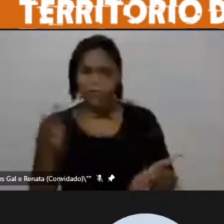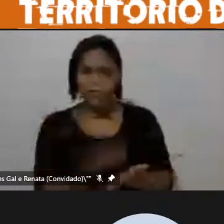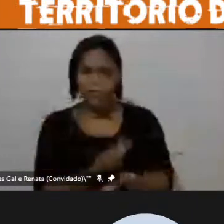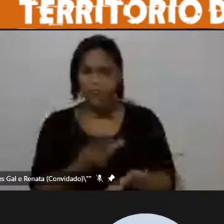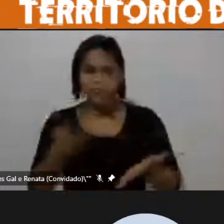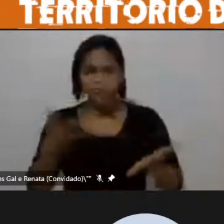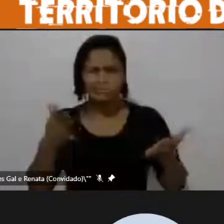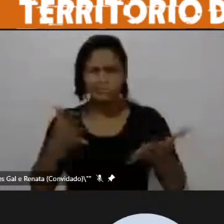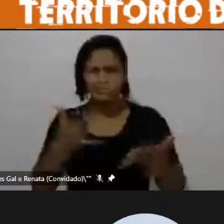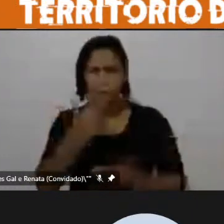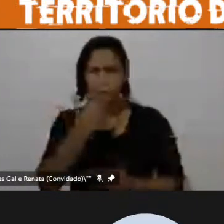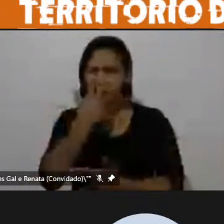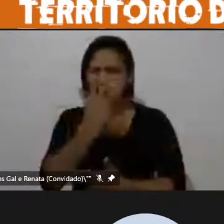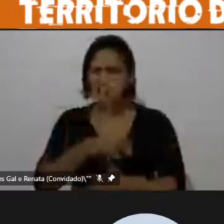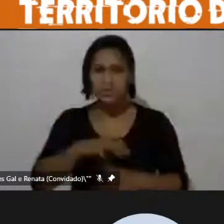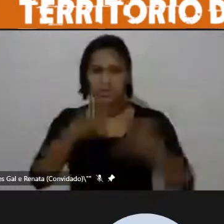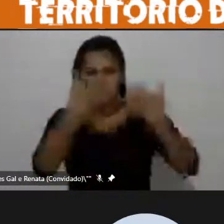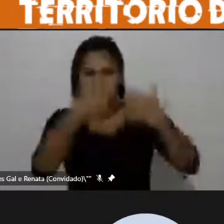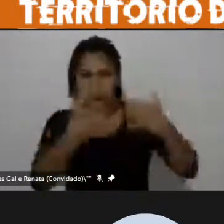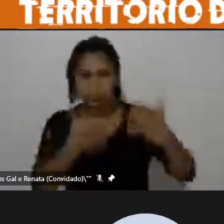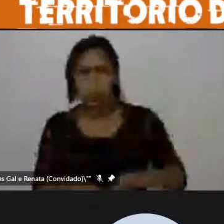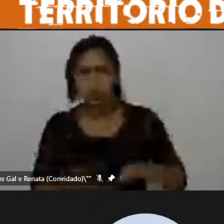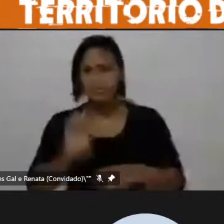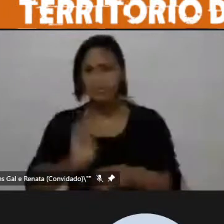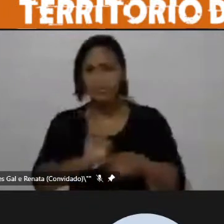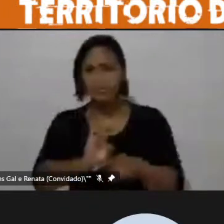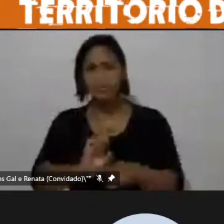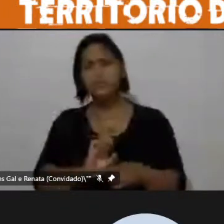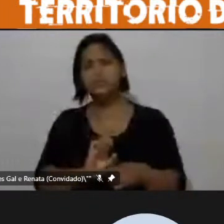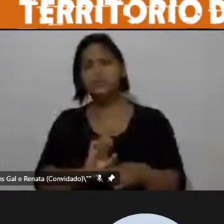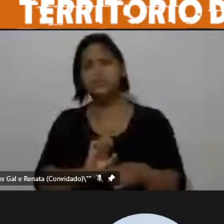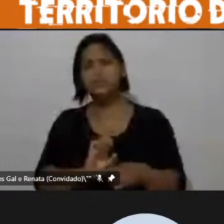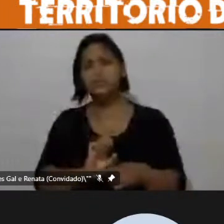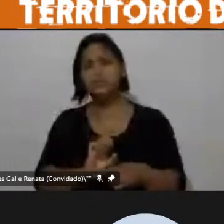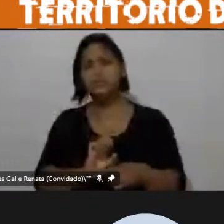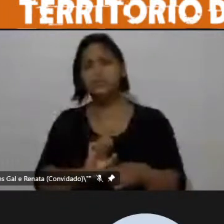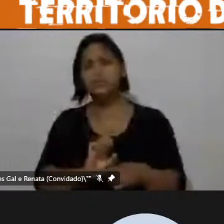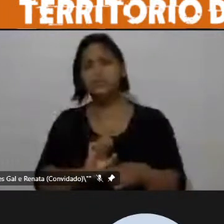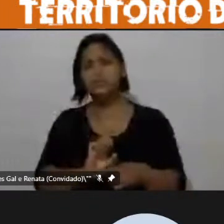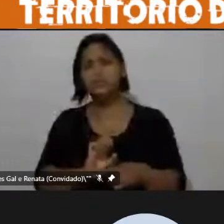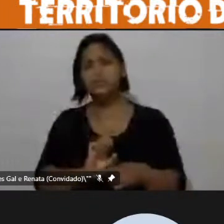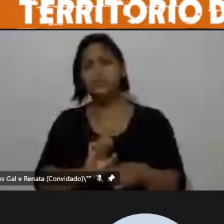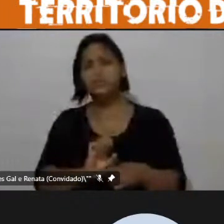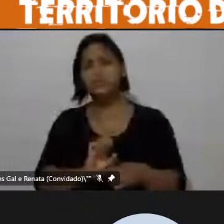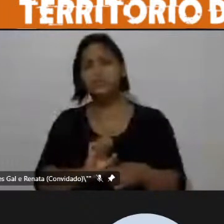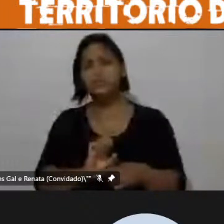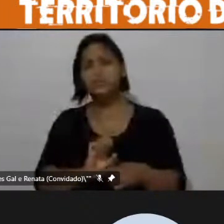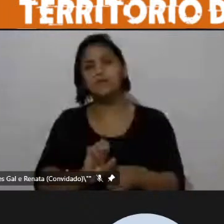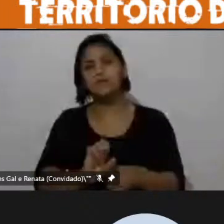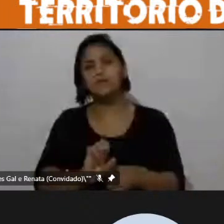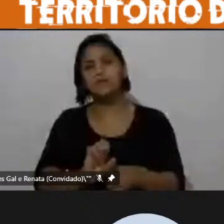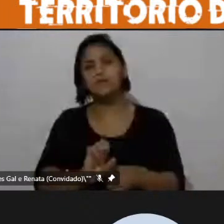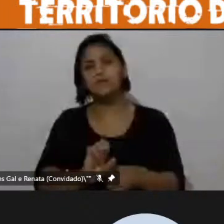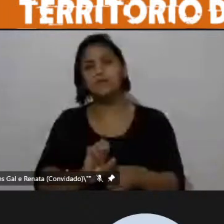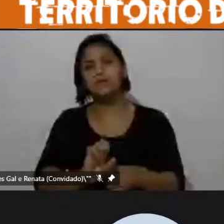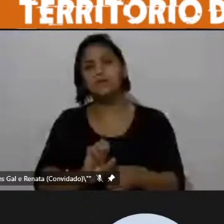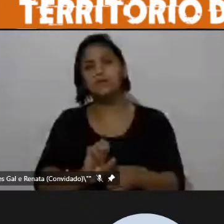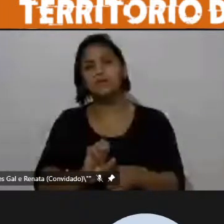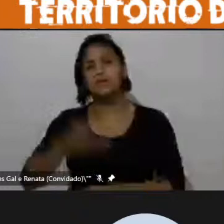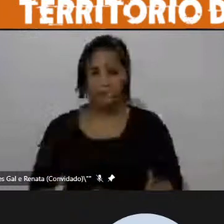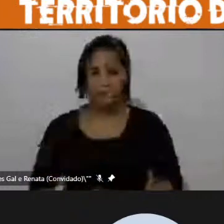uma milicianização do Estado a partir desse governo Bolsonaro? E